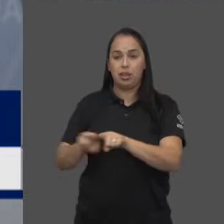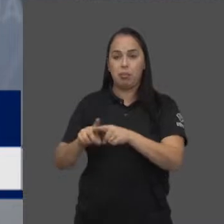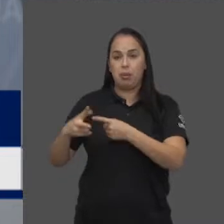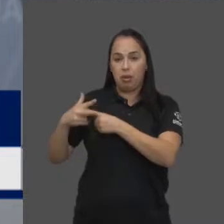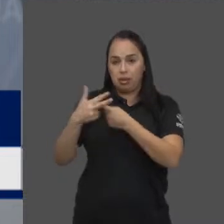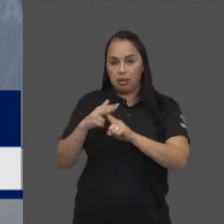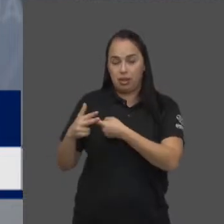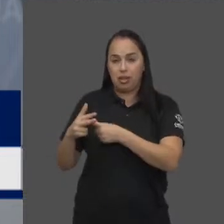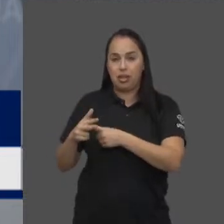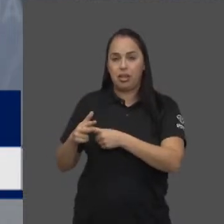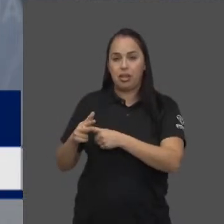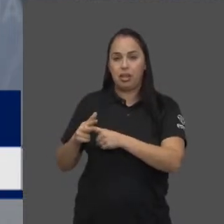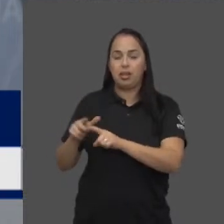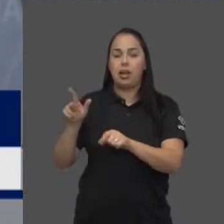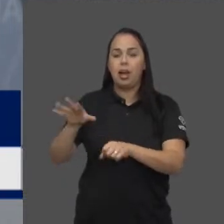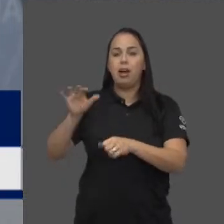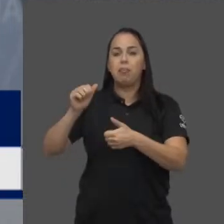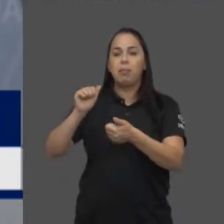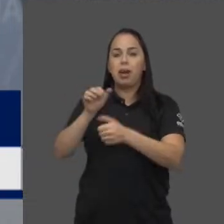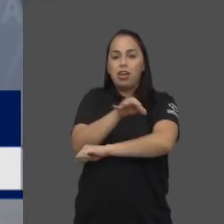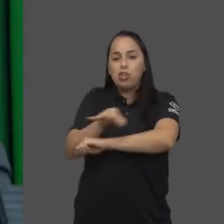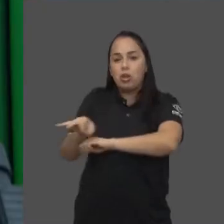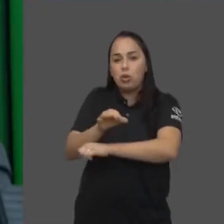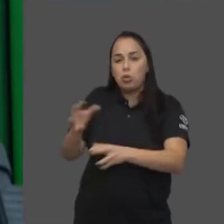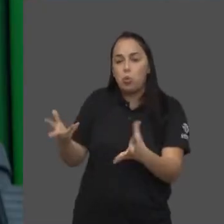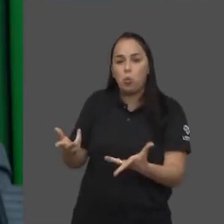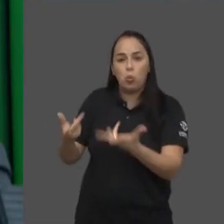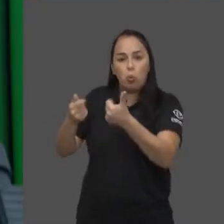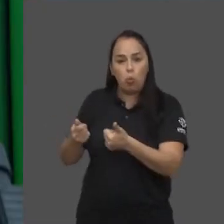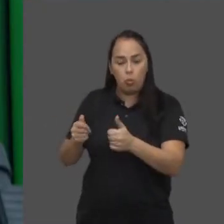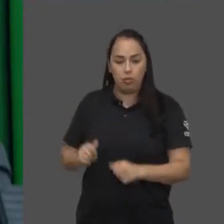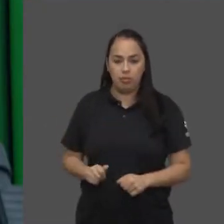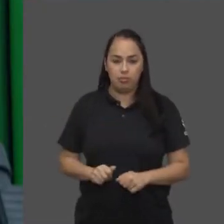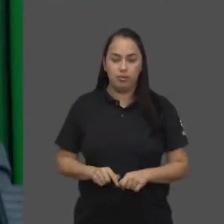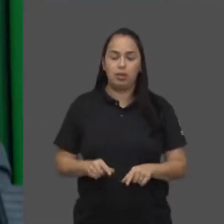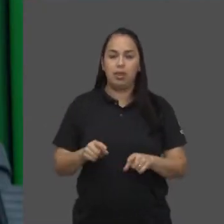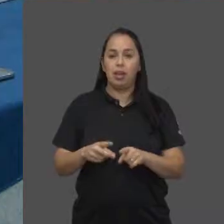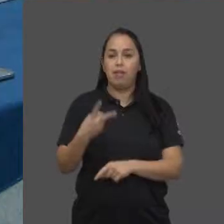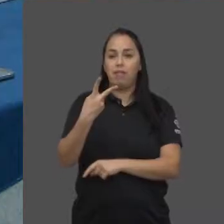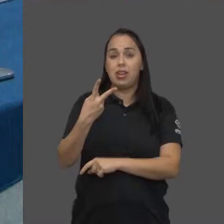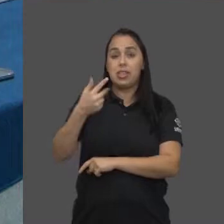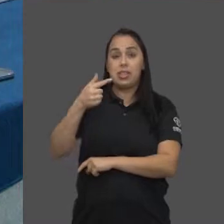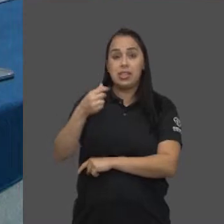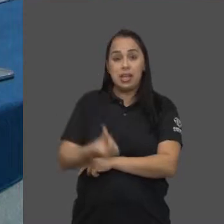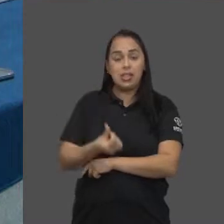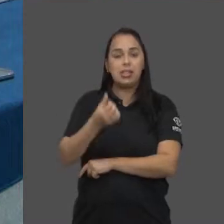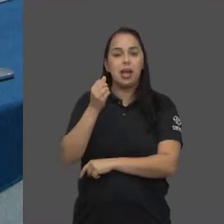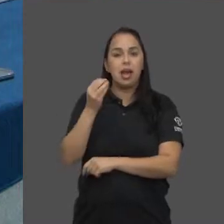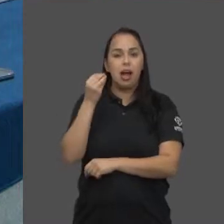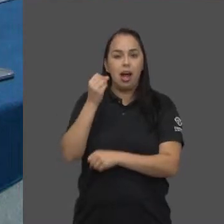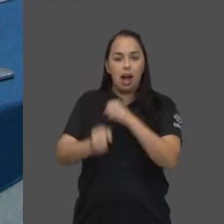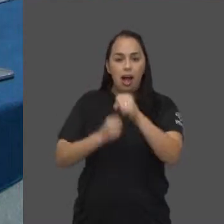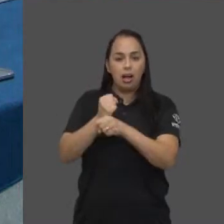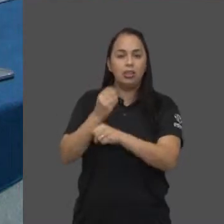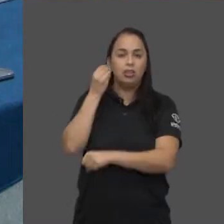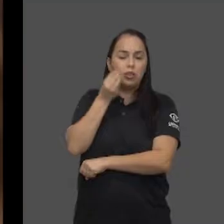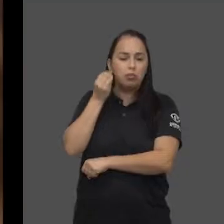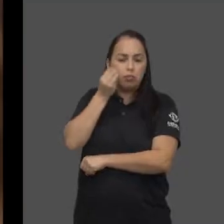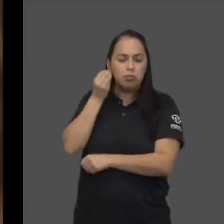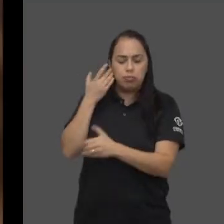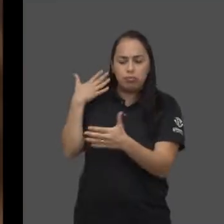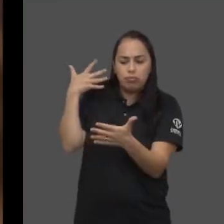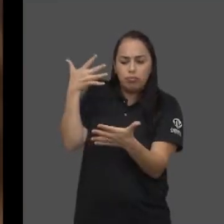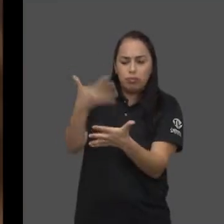Maurício ogawa Engenheiro Industrial mecânico especializado em engenharia de qualidade e gestão financeira de empresas